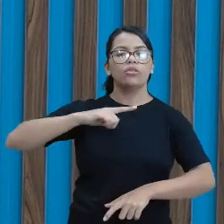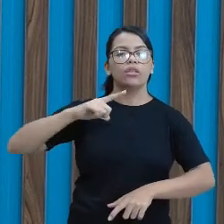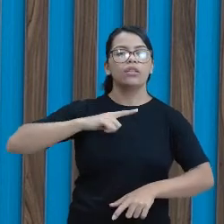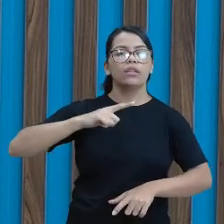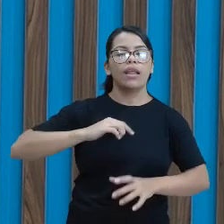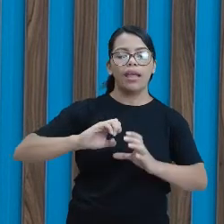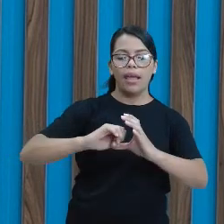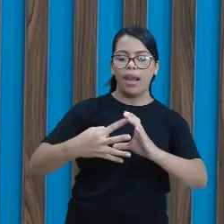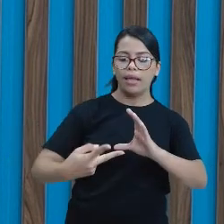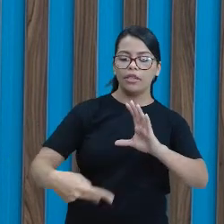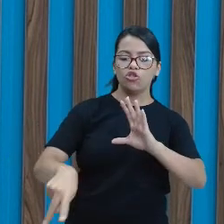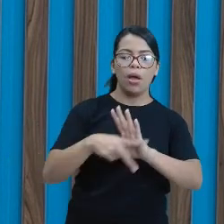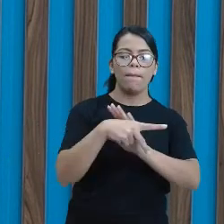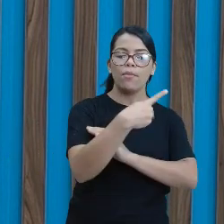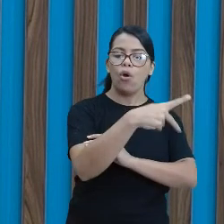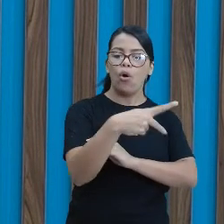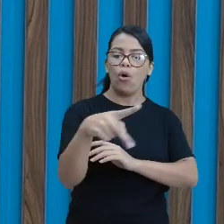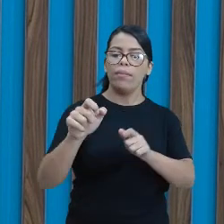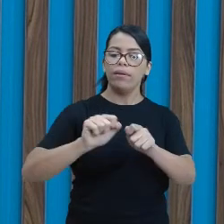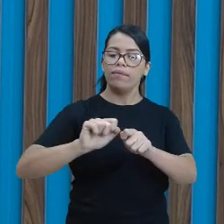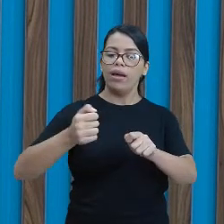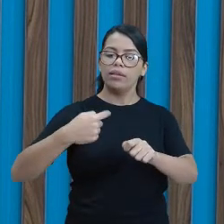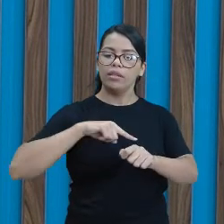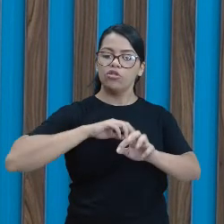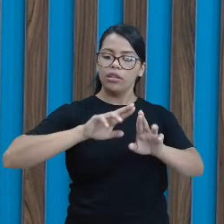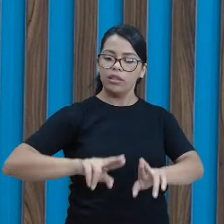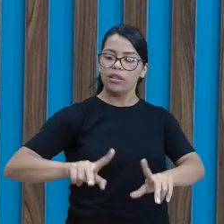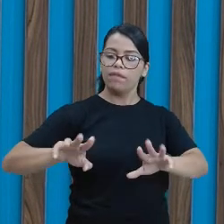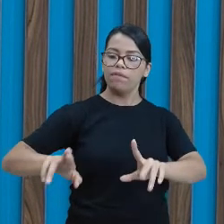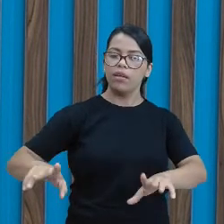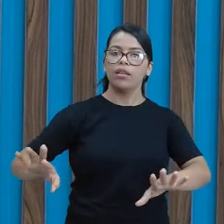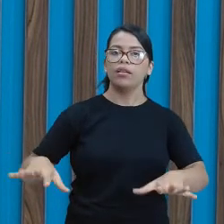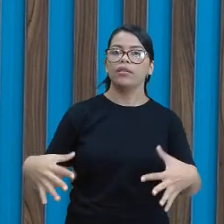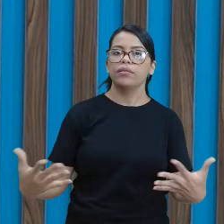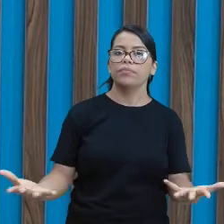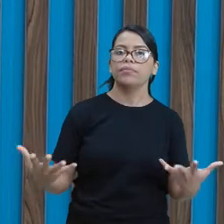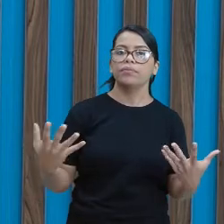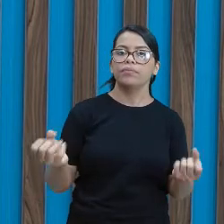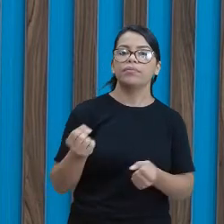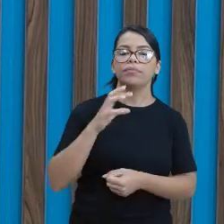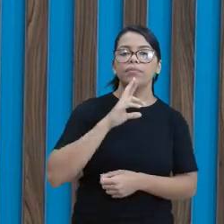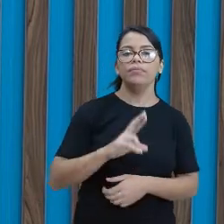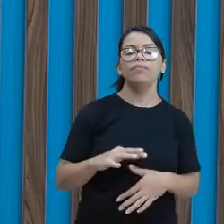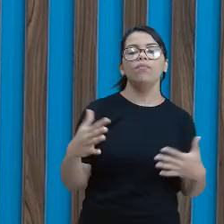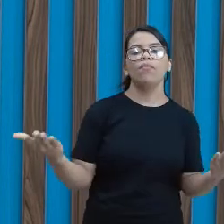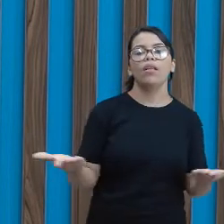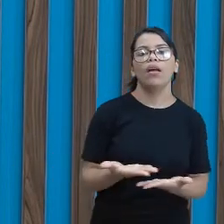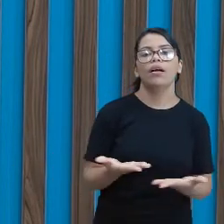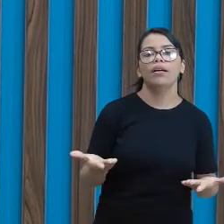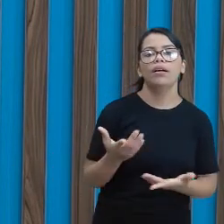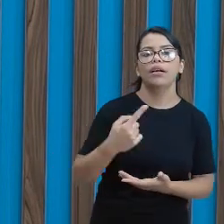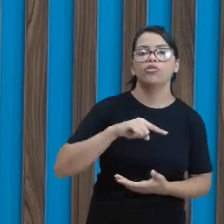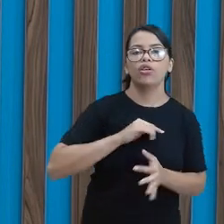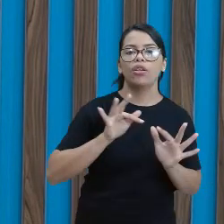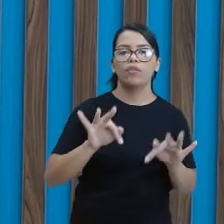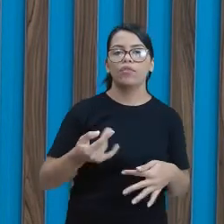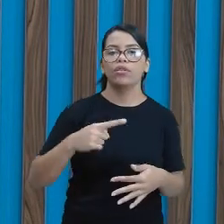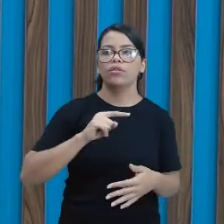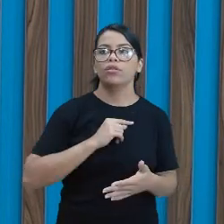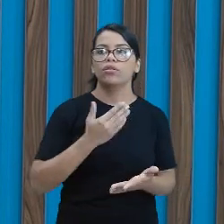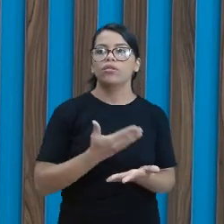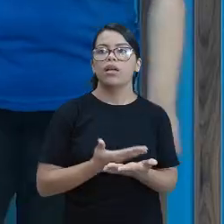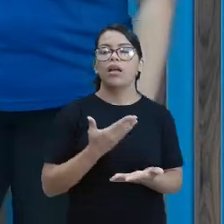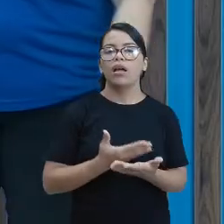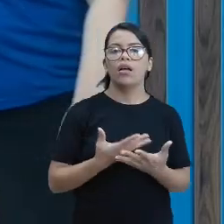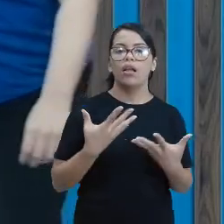algumas características que nos diferenciam. Pronto. Então, vamos responder a questão. É isso que eu ia perguntar. Que hora a gente vai voltar? Na nossa aula,